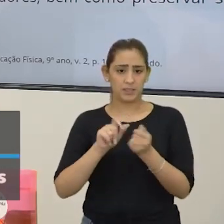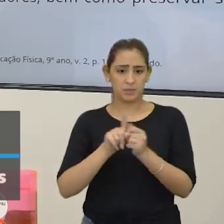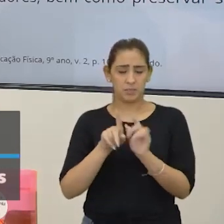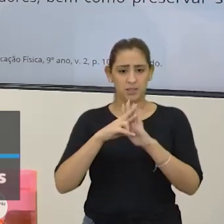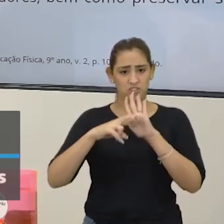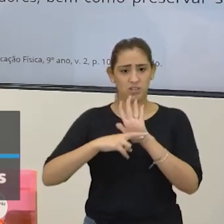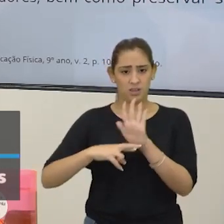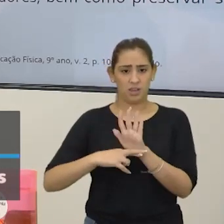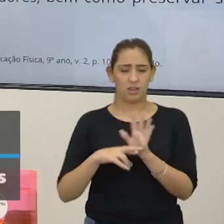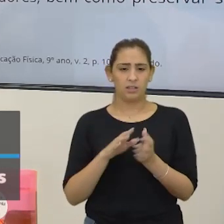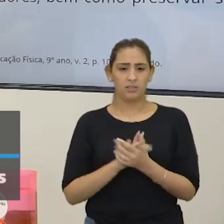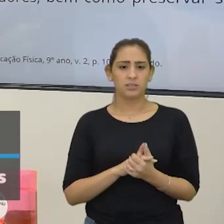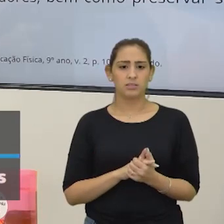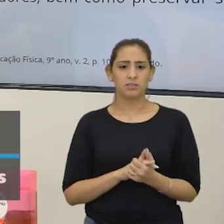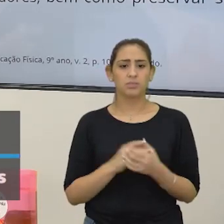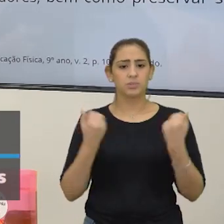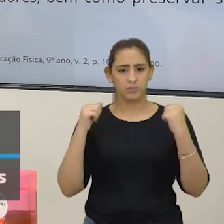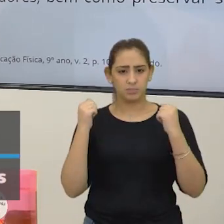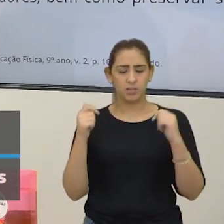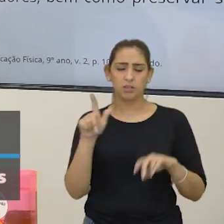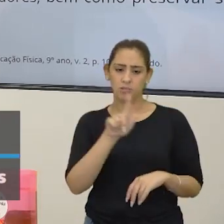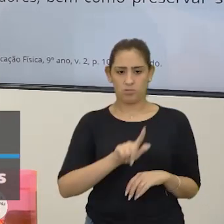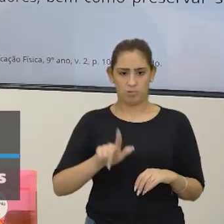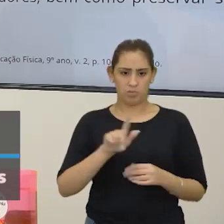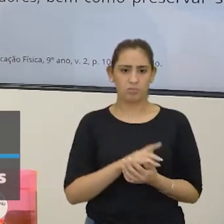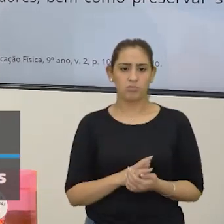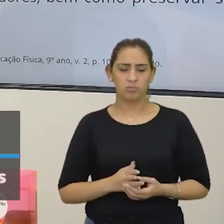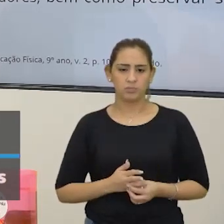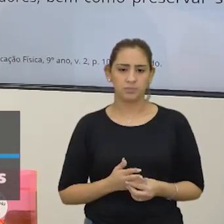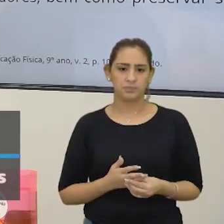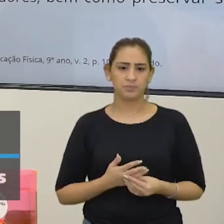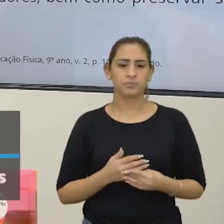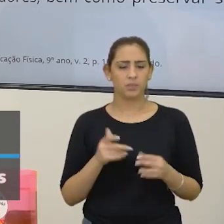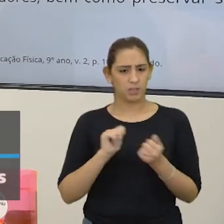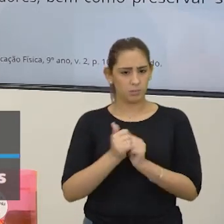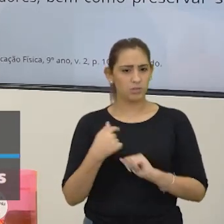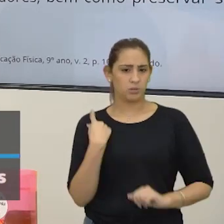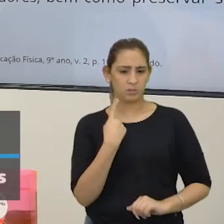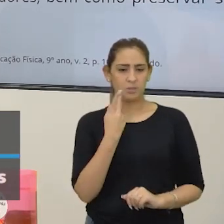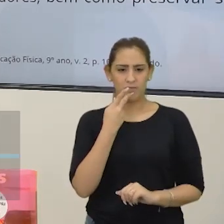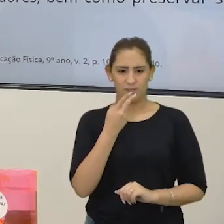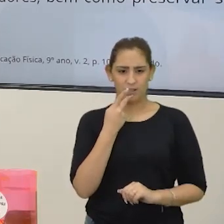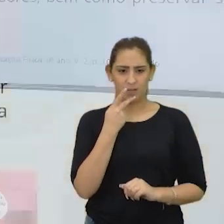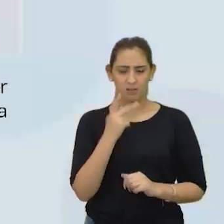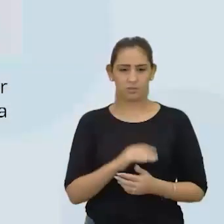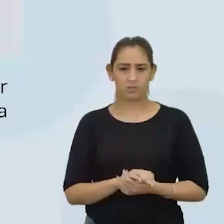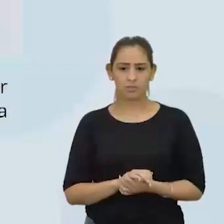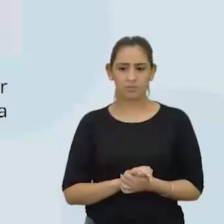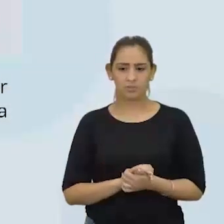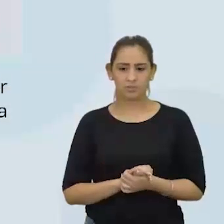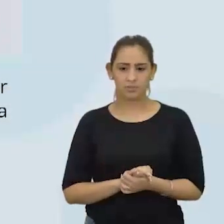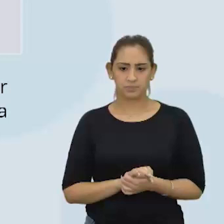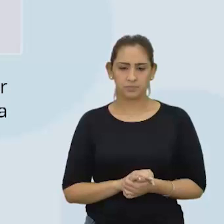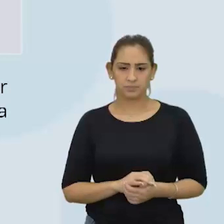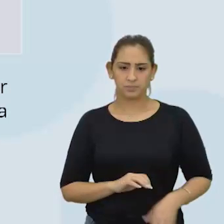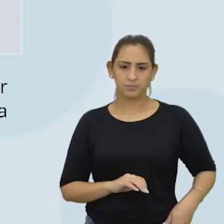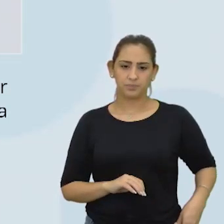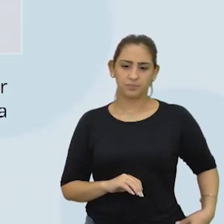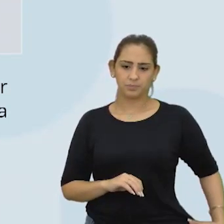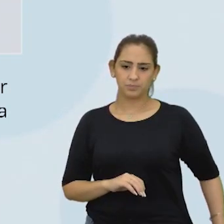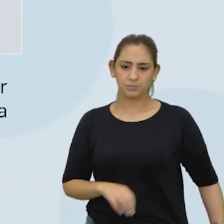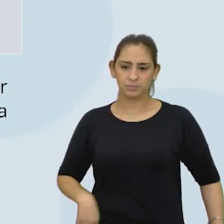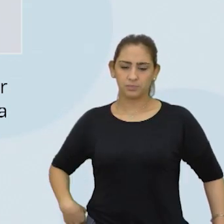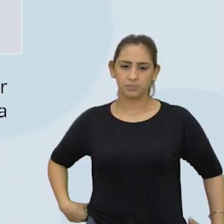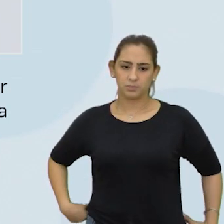regras para os esportes, ok? Para esses esportes que nós estamos falando aí. Então, essas adaptações,